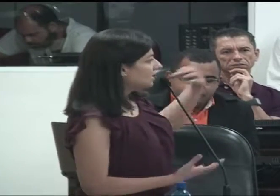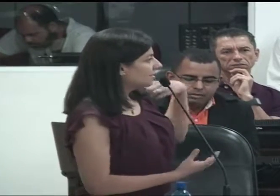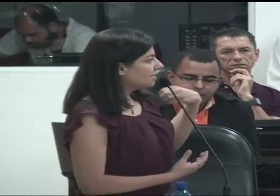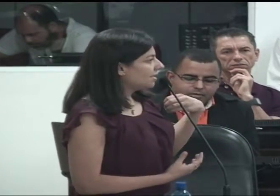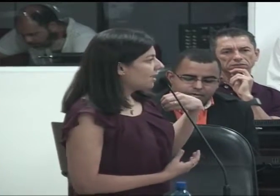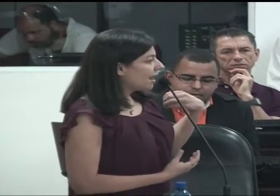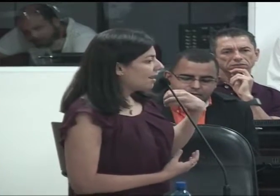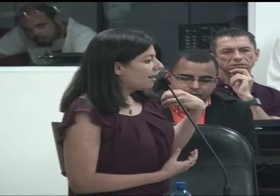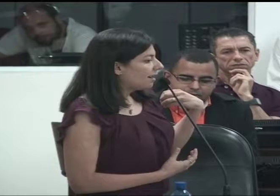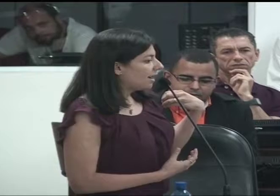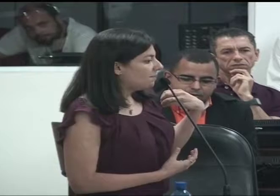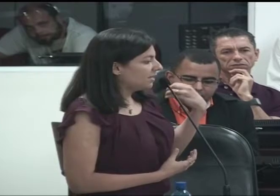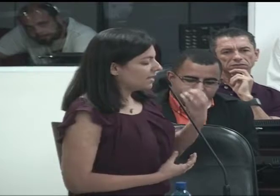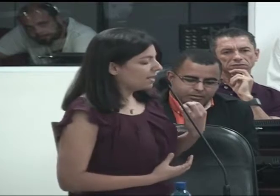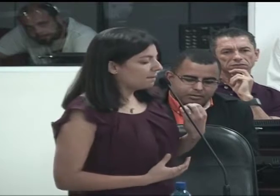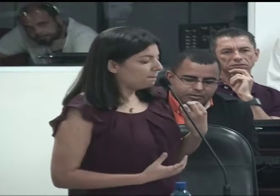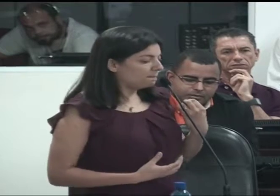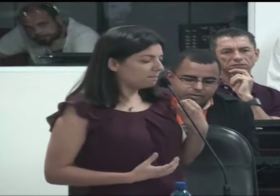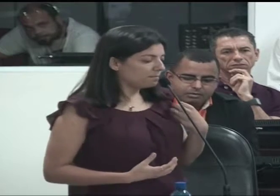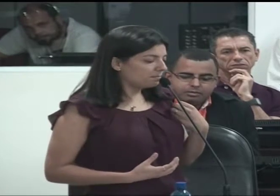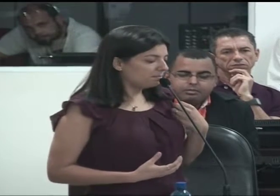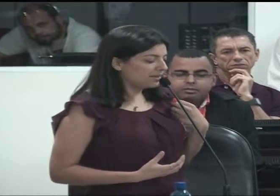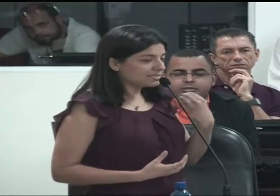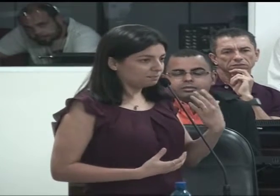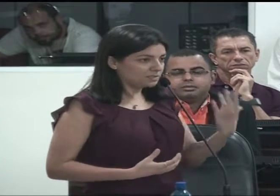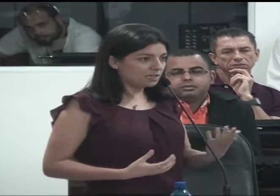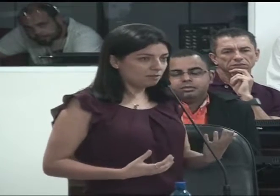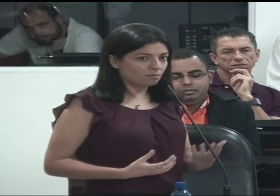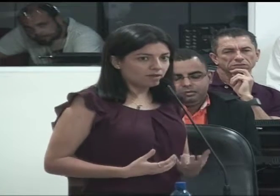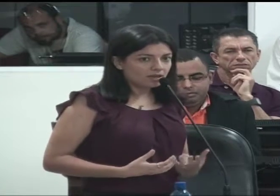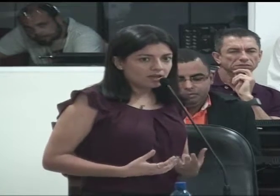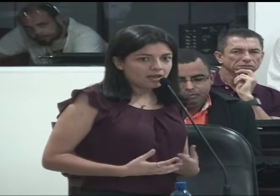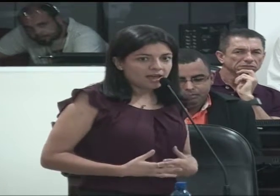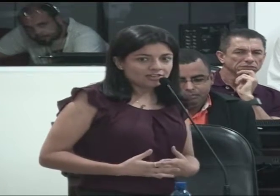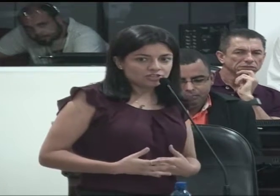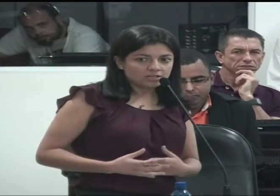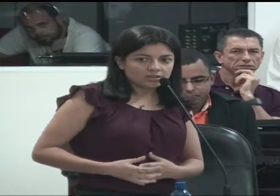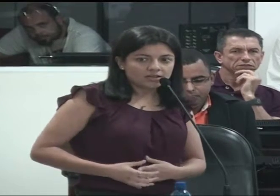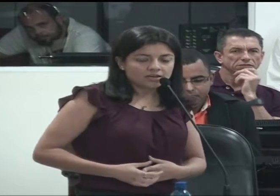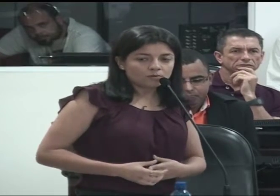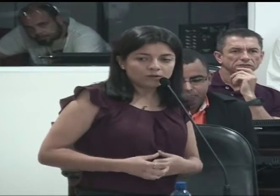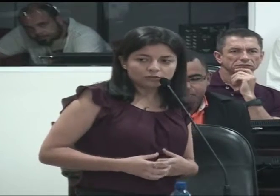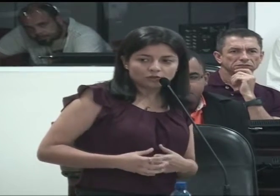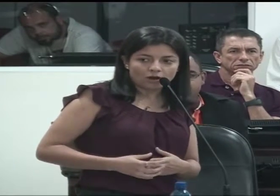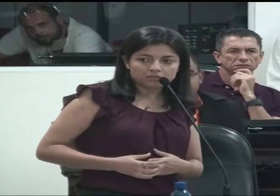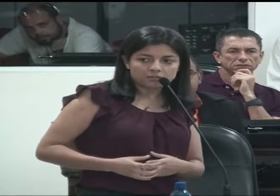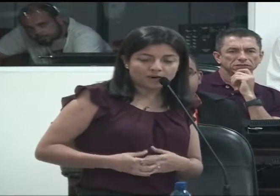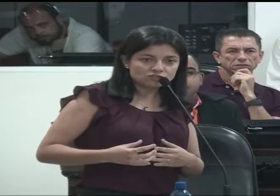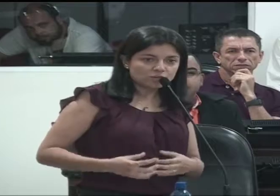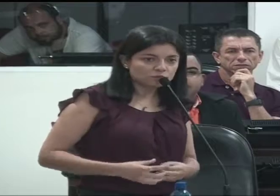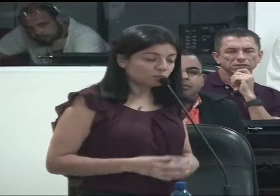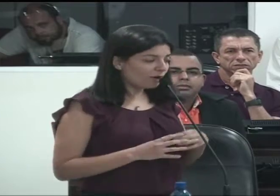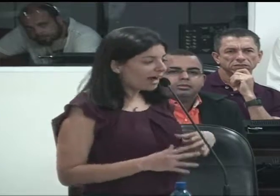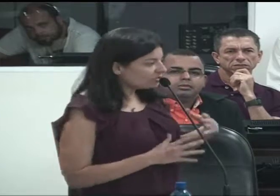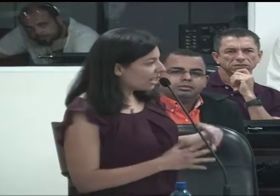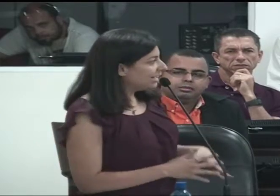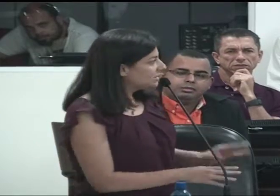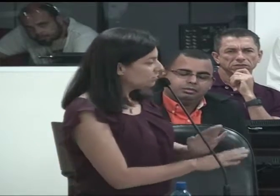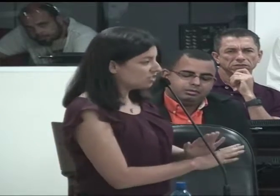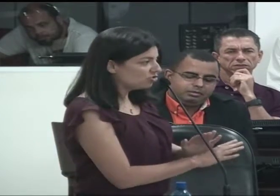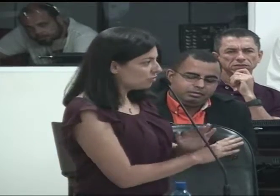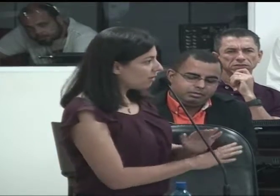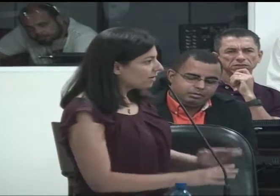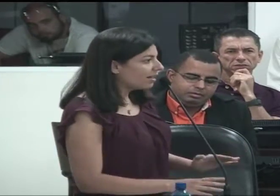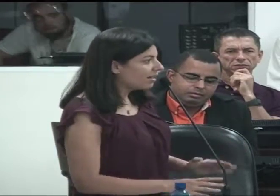hoje, que a minha percepção é de que, quando nós partimos para o